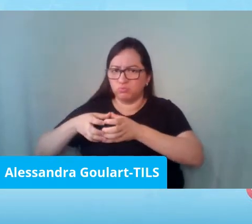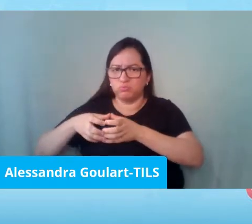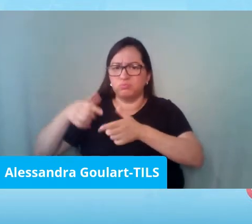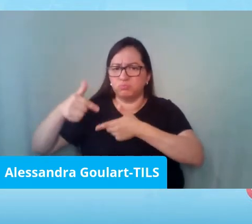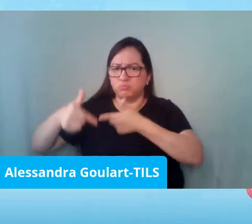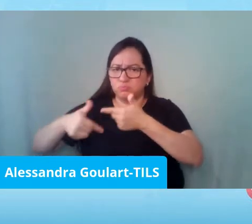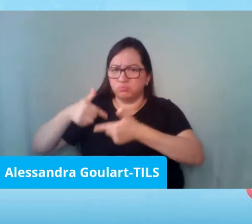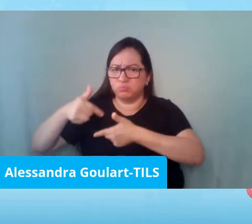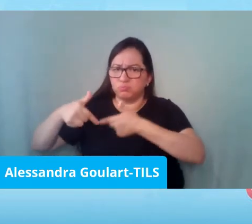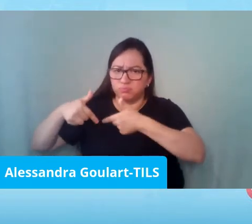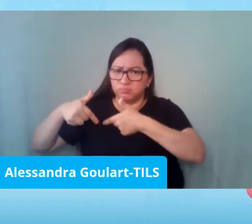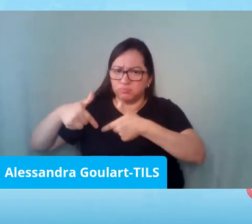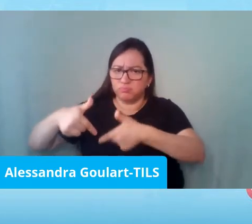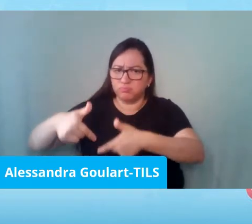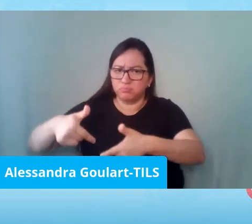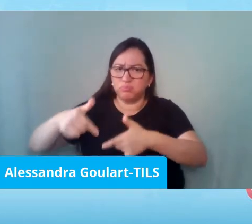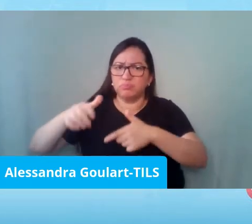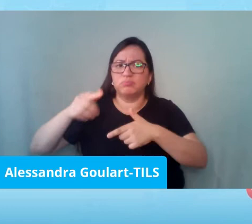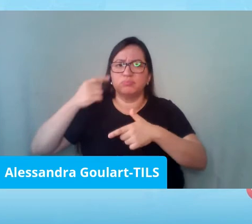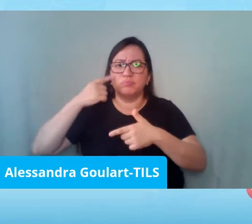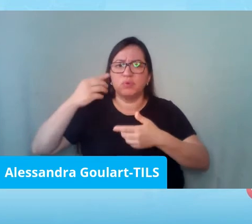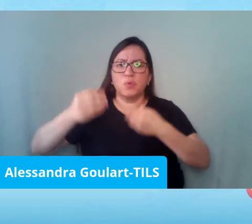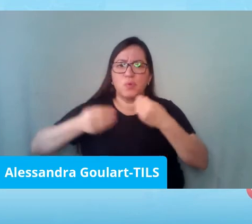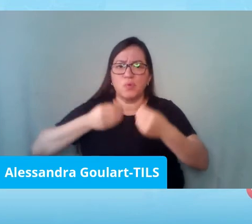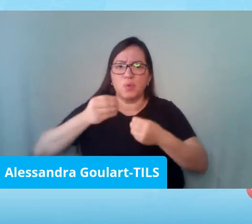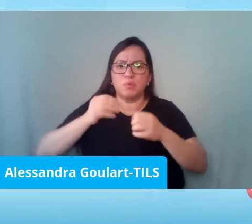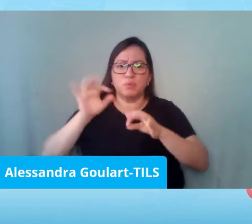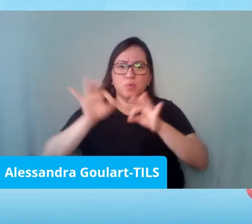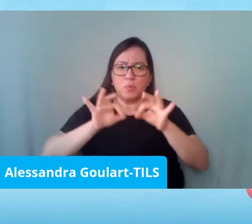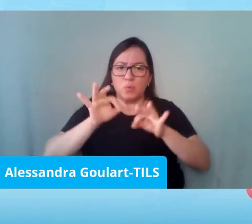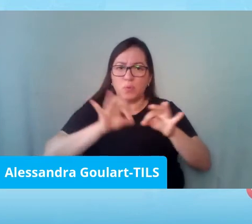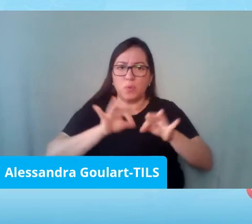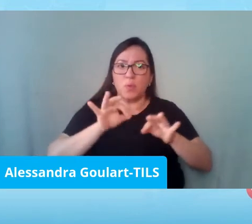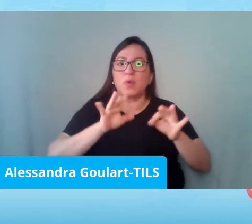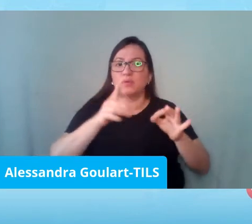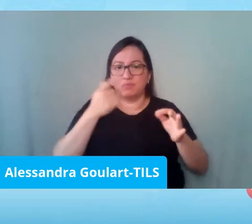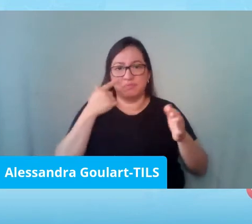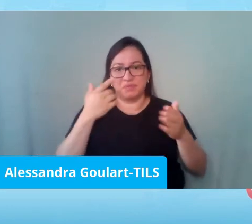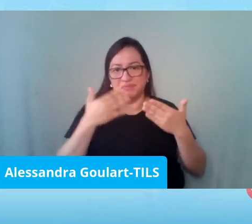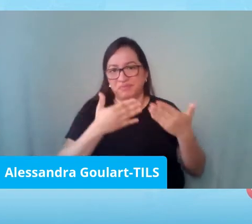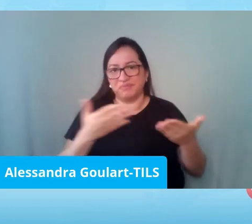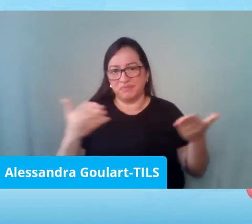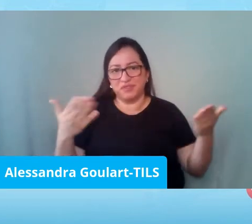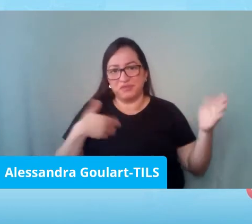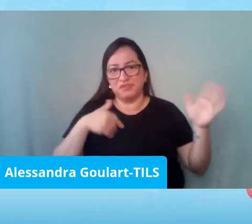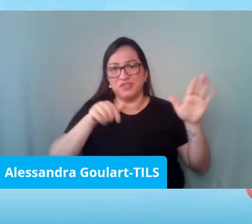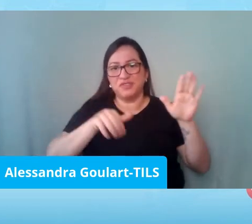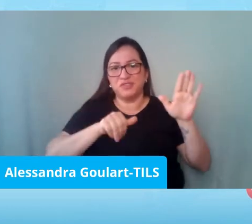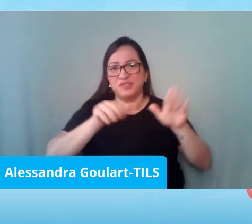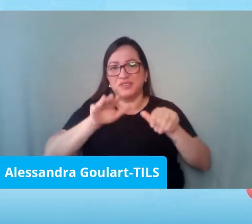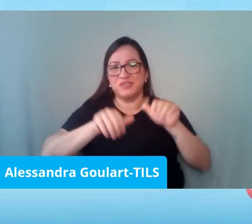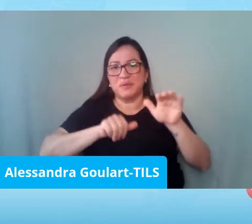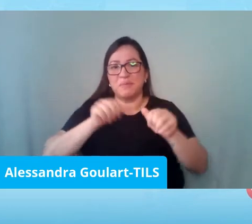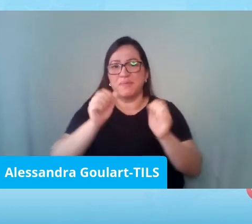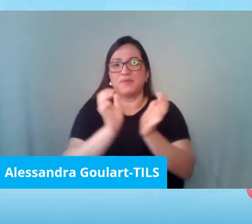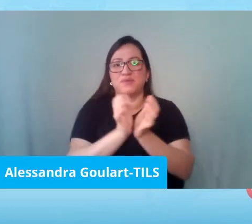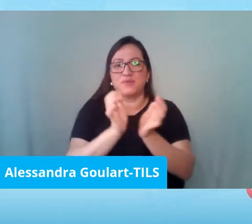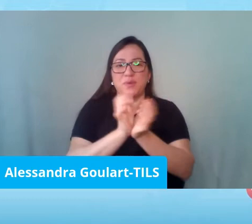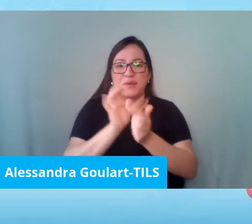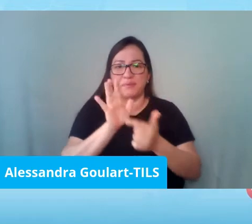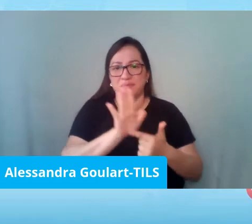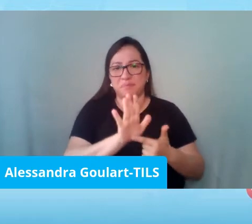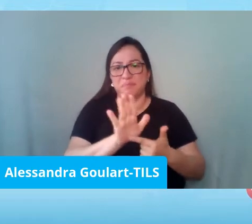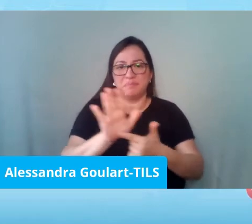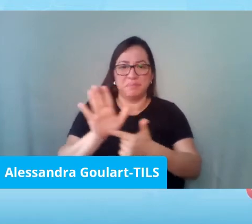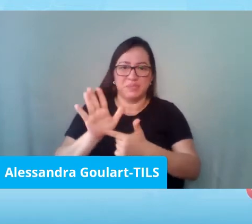das pessoas que fizeram parte dessa construção são as pessoas que logo em seguida eu vou chamar aí para a gente conversar, apresentar